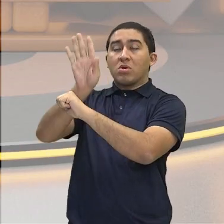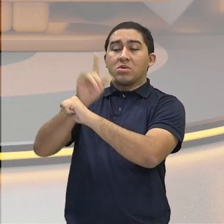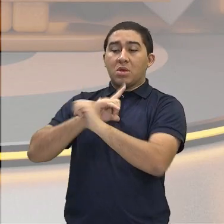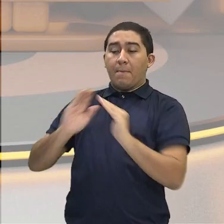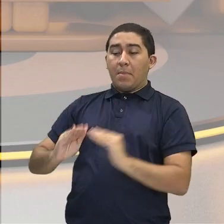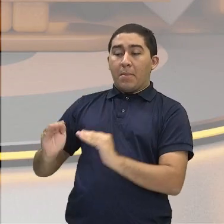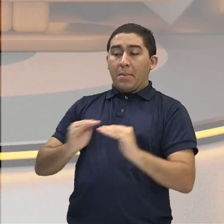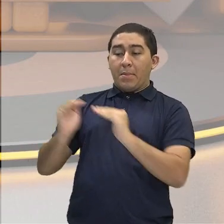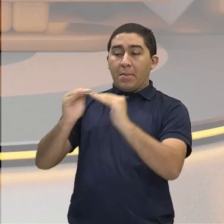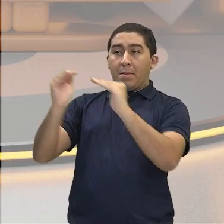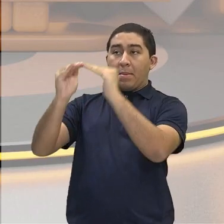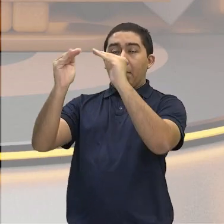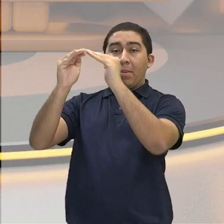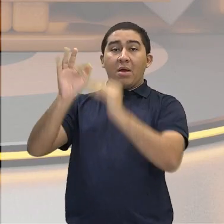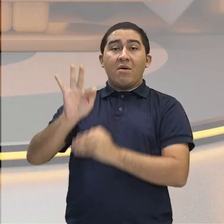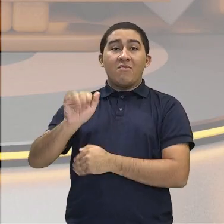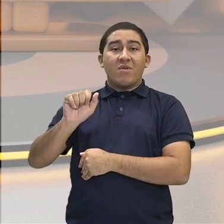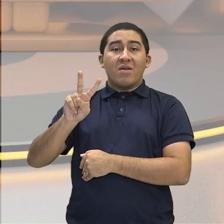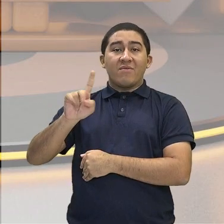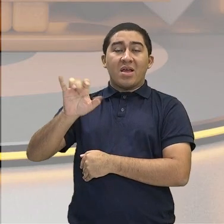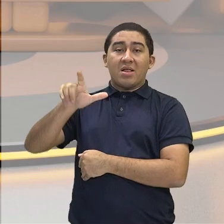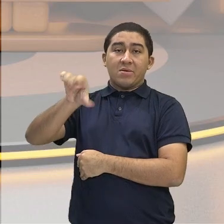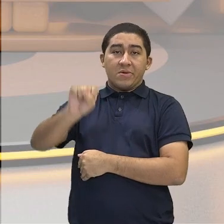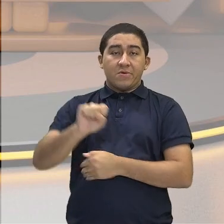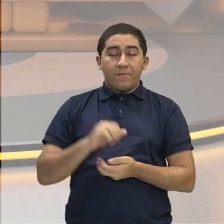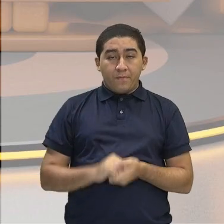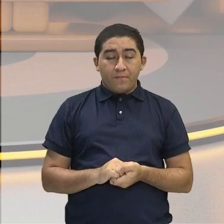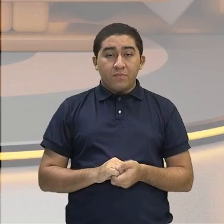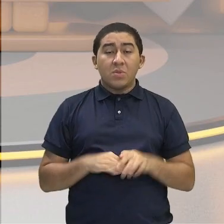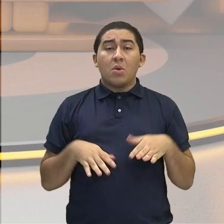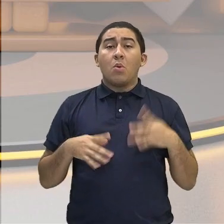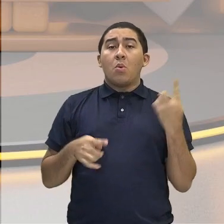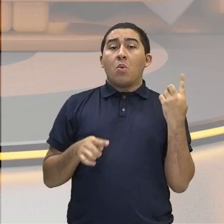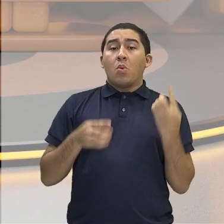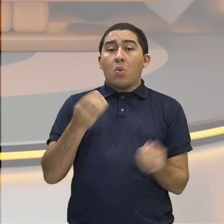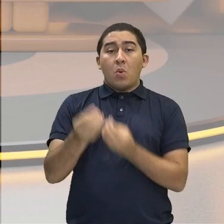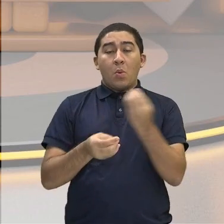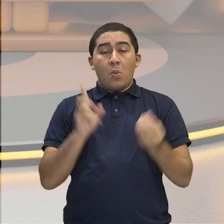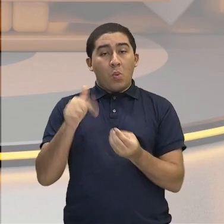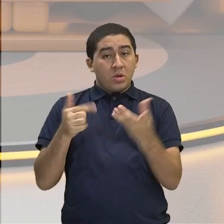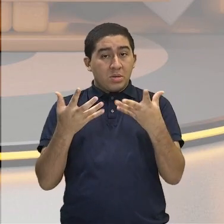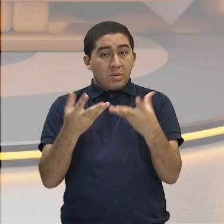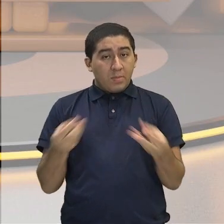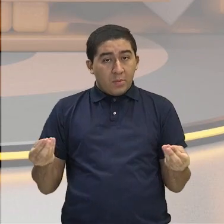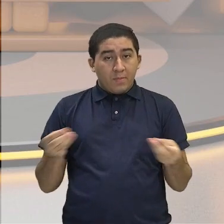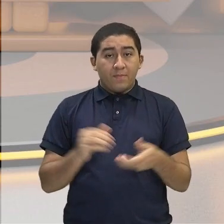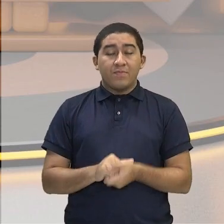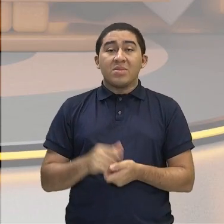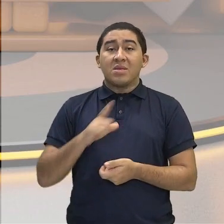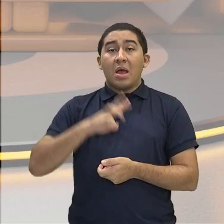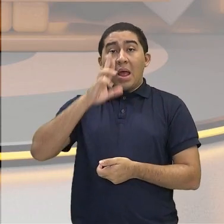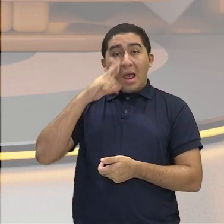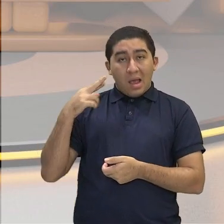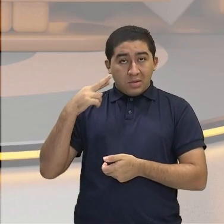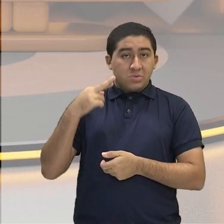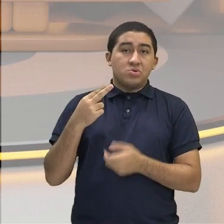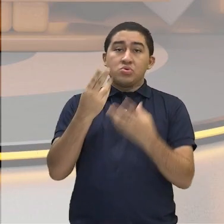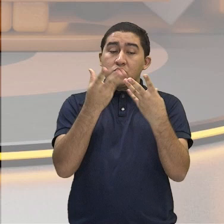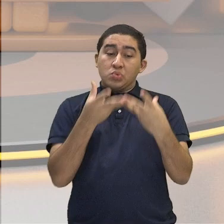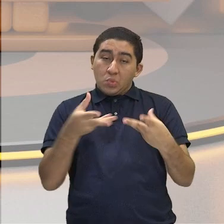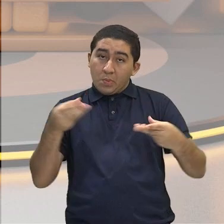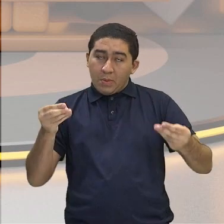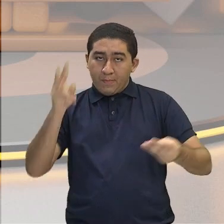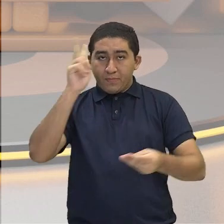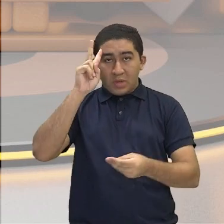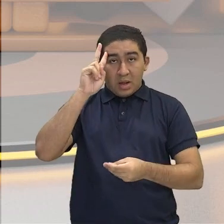favelas. Ok? E qual foi a solução para a revolta da vacina? Extermínio de ratos, lembra que eu falei há pouco para vocês, que